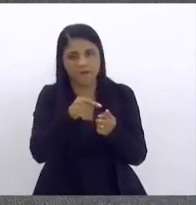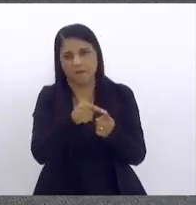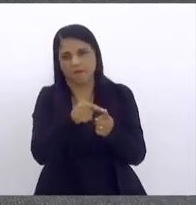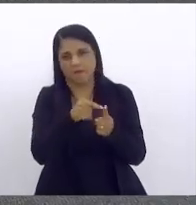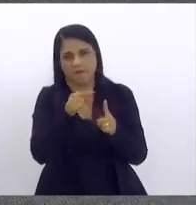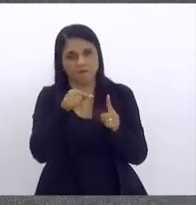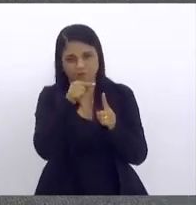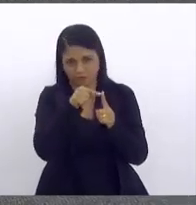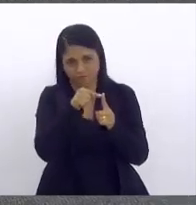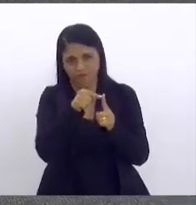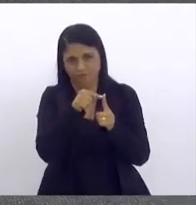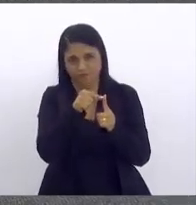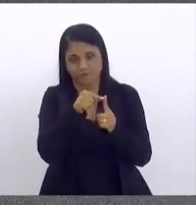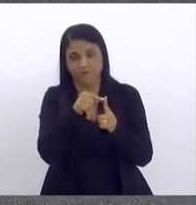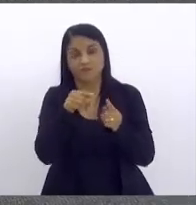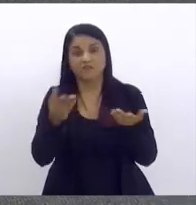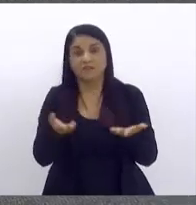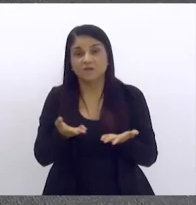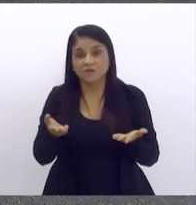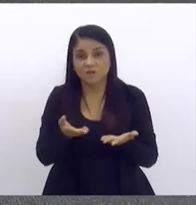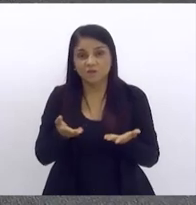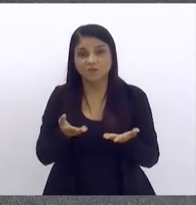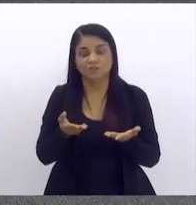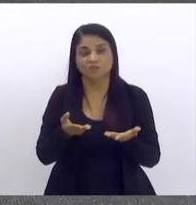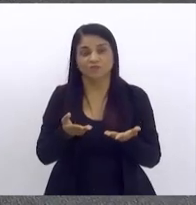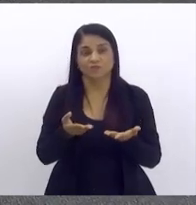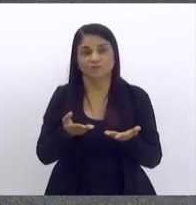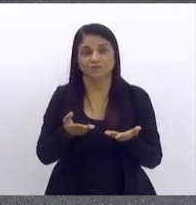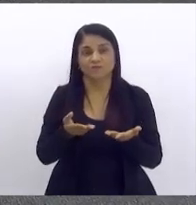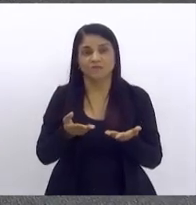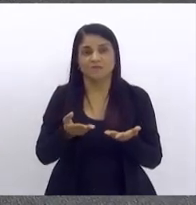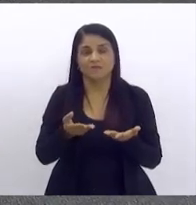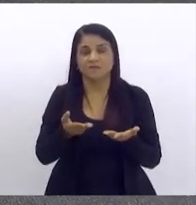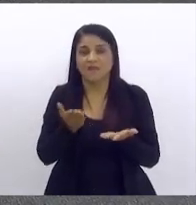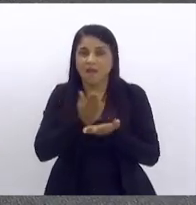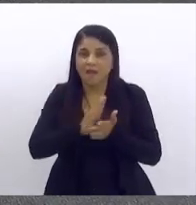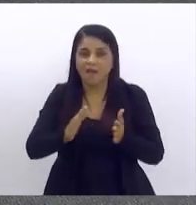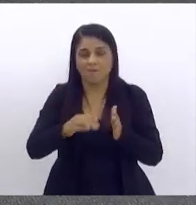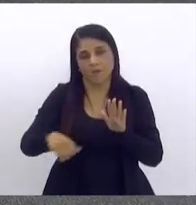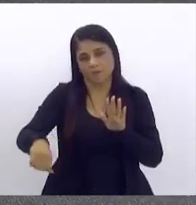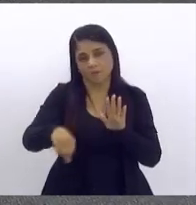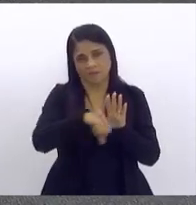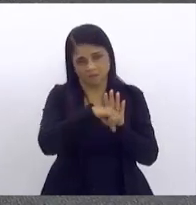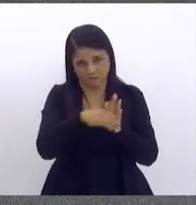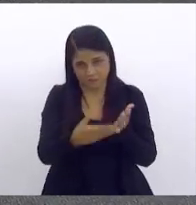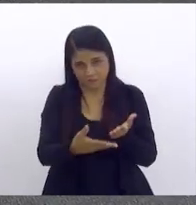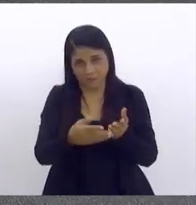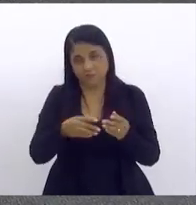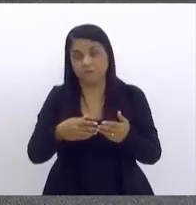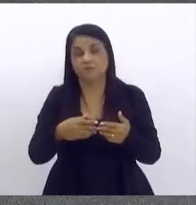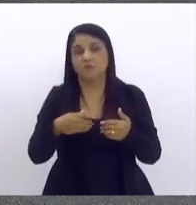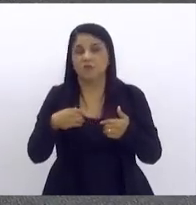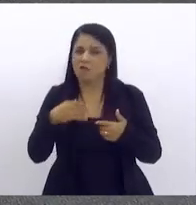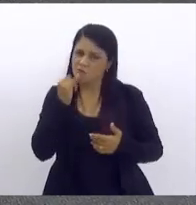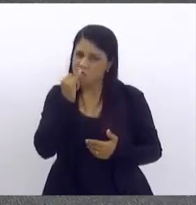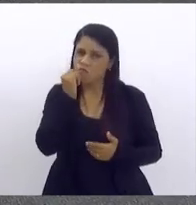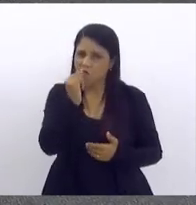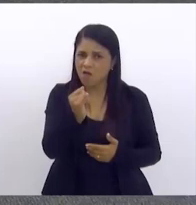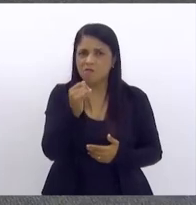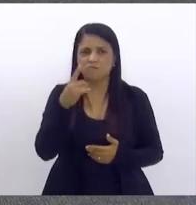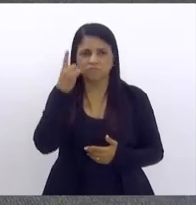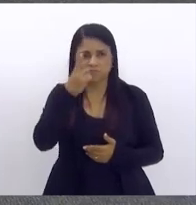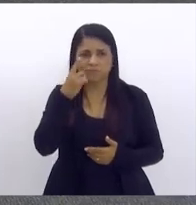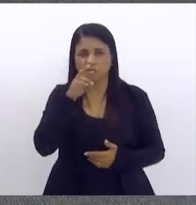está instalada. E aí, deputado Rodrigo Amorim, nós podemos falar com propriedade, porque